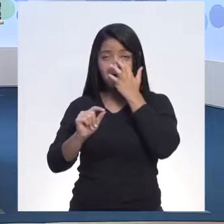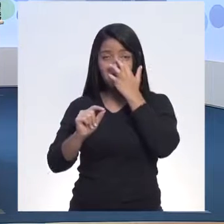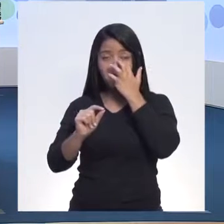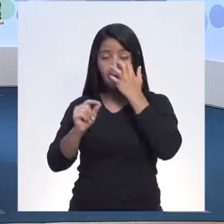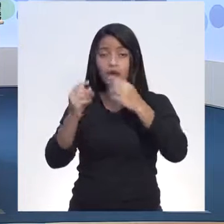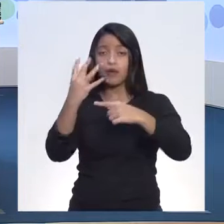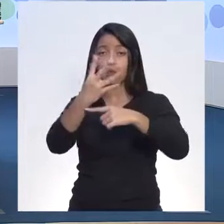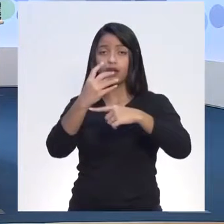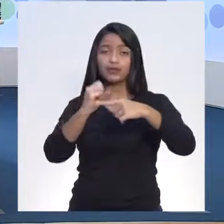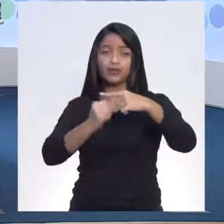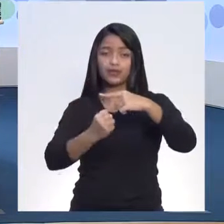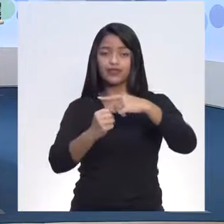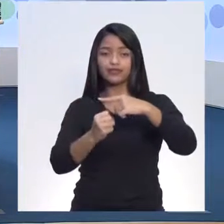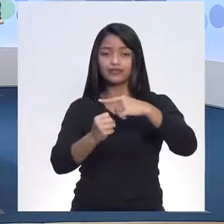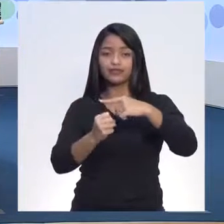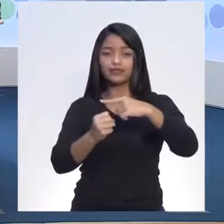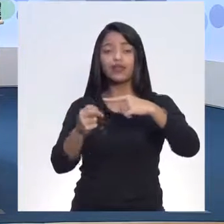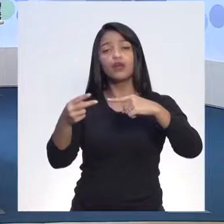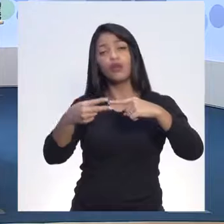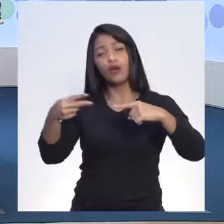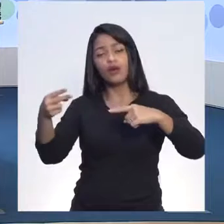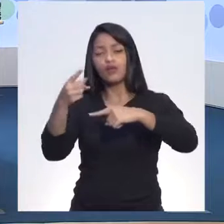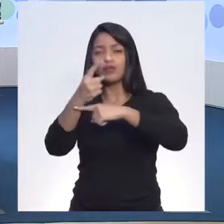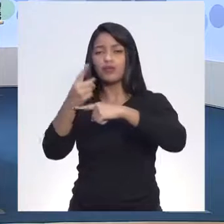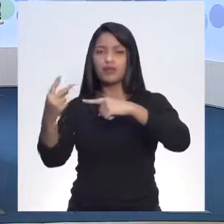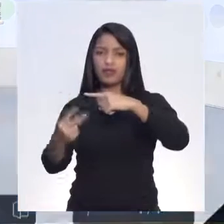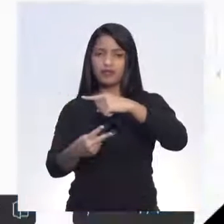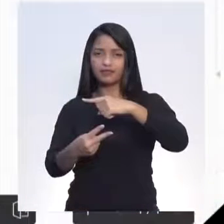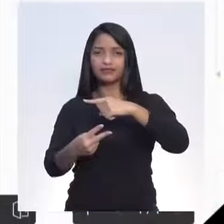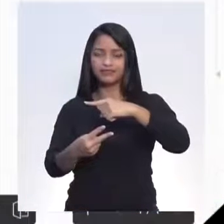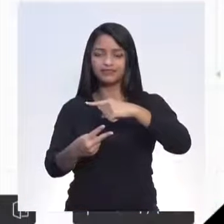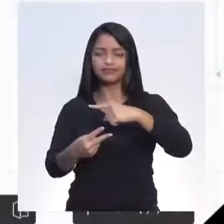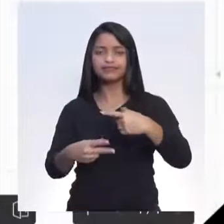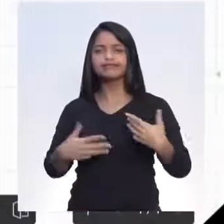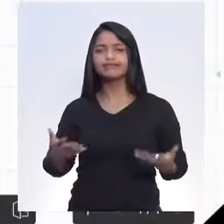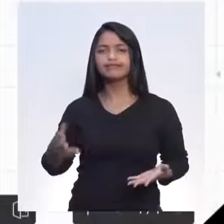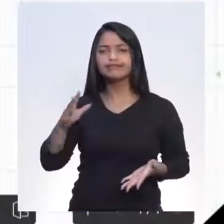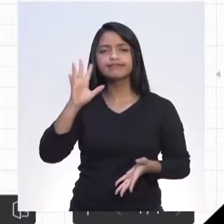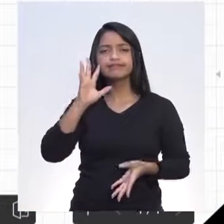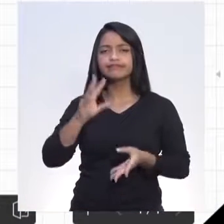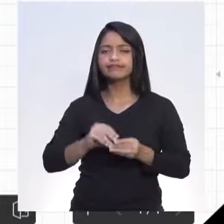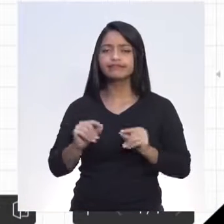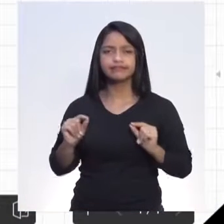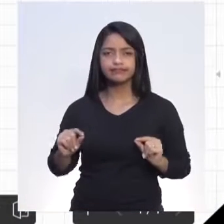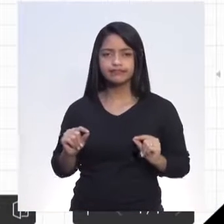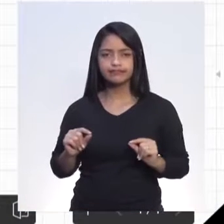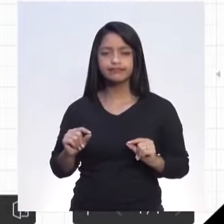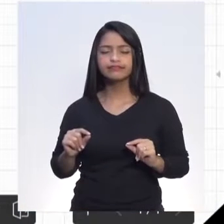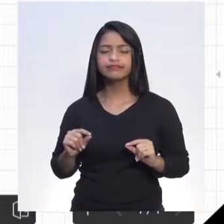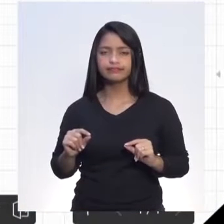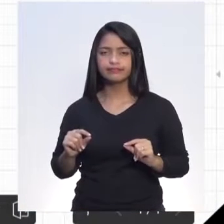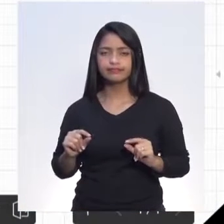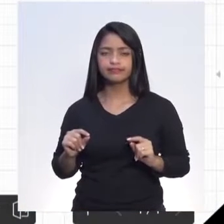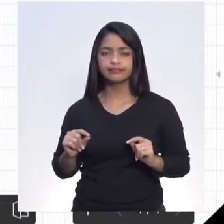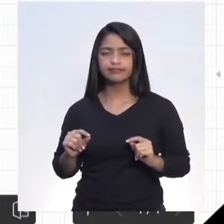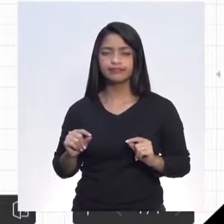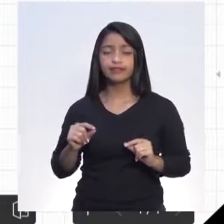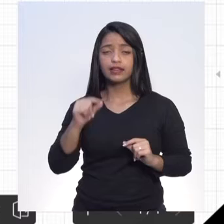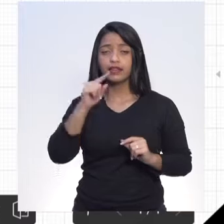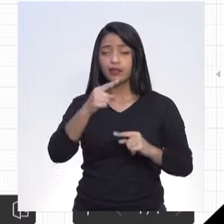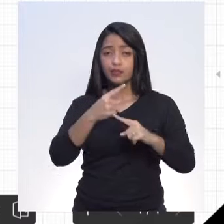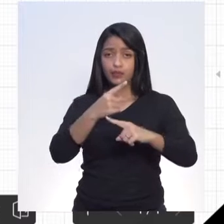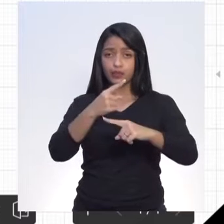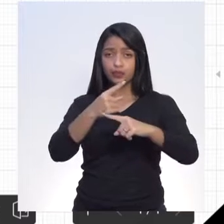4/8, que é a mesma coisa que 1/2. Ou seja, quando você multiplicar e tiver mesmos números,